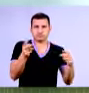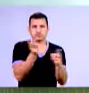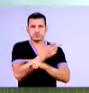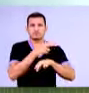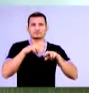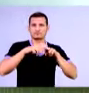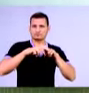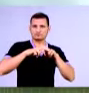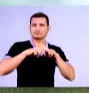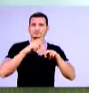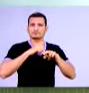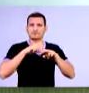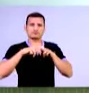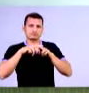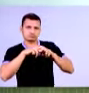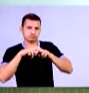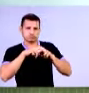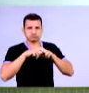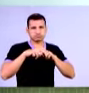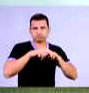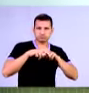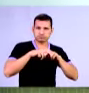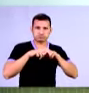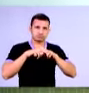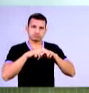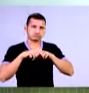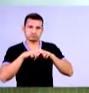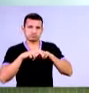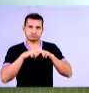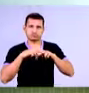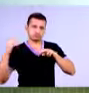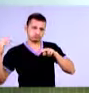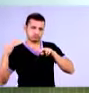ela recebe correntes de vento, né? Então, se